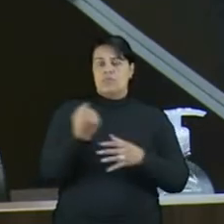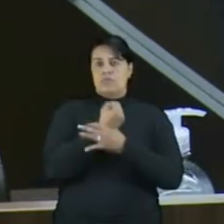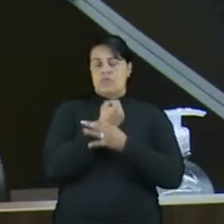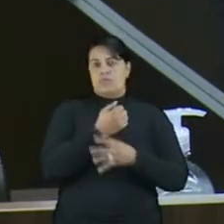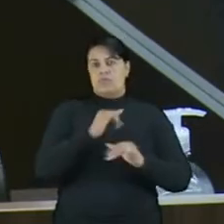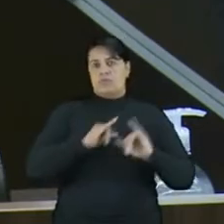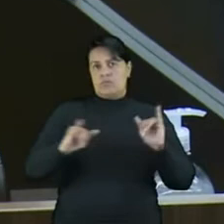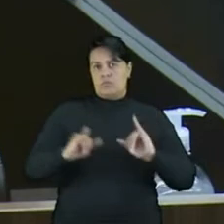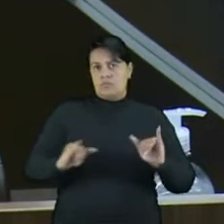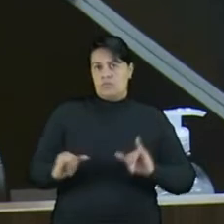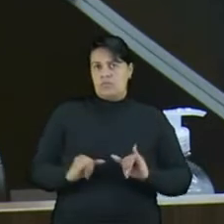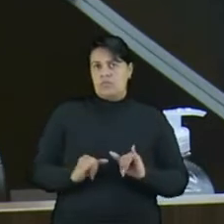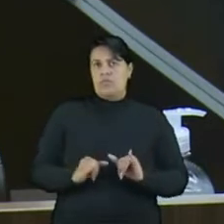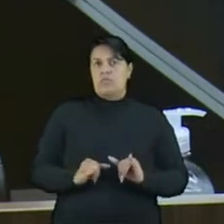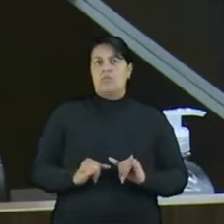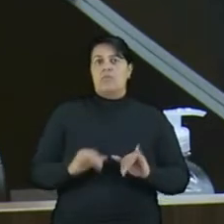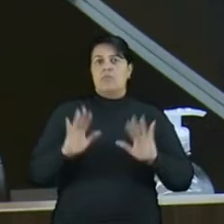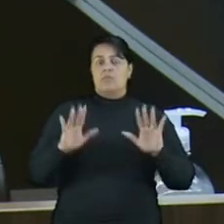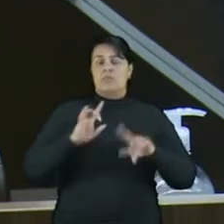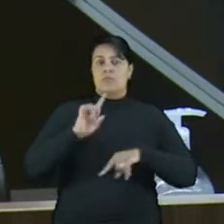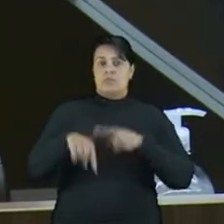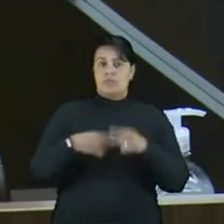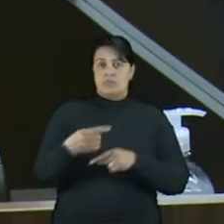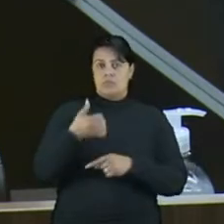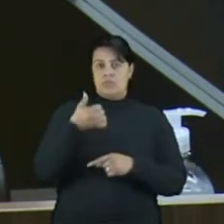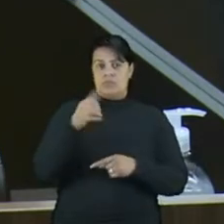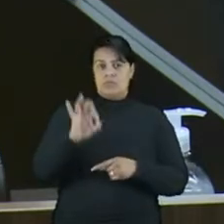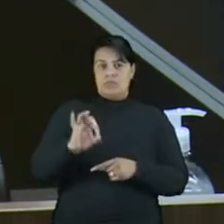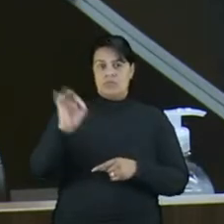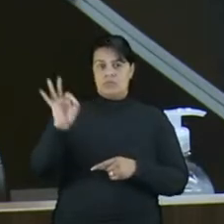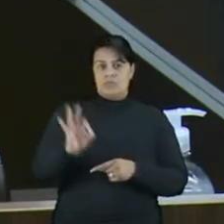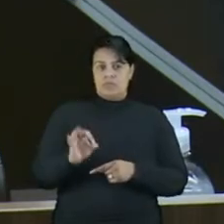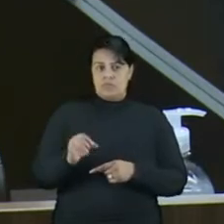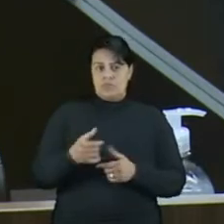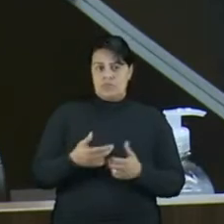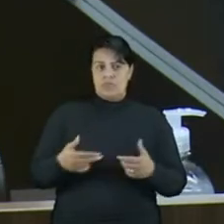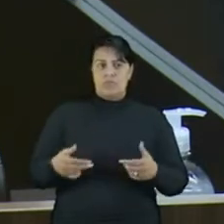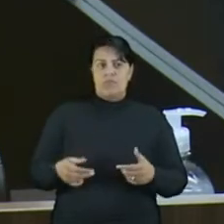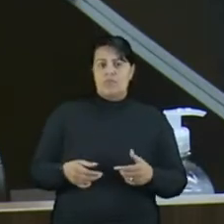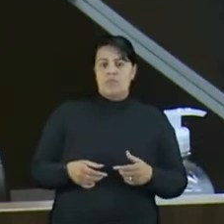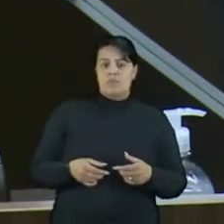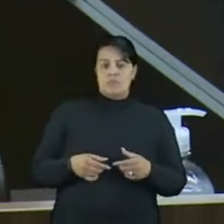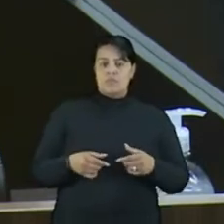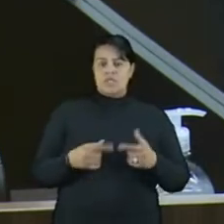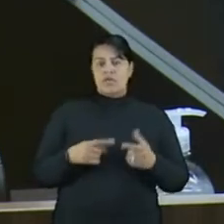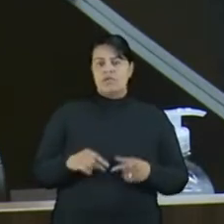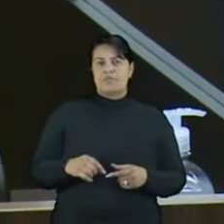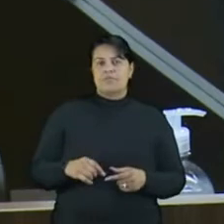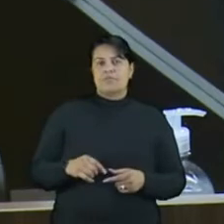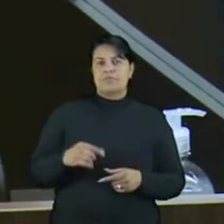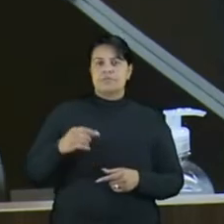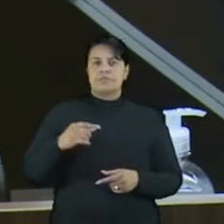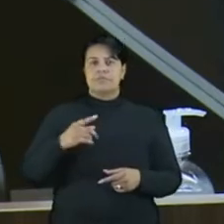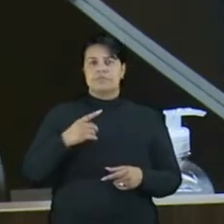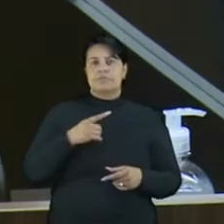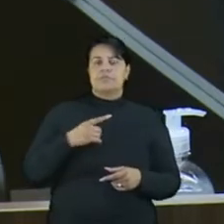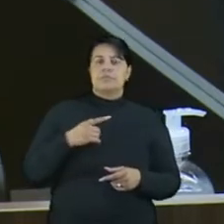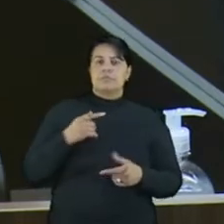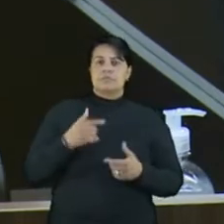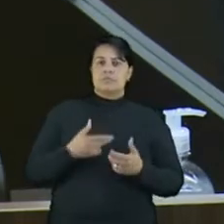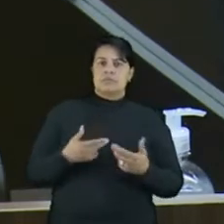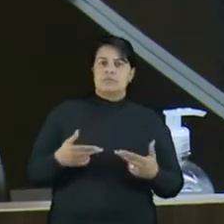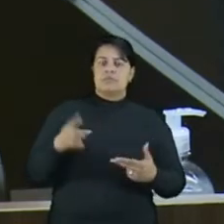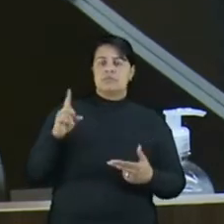similar. Na mesma linha, apenas 35% das organizações possuem política de classificação